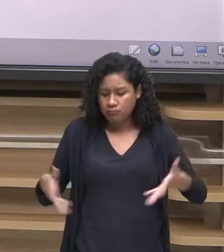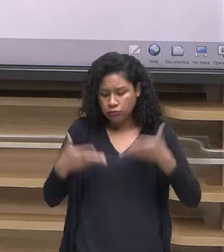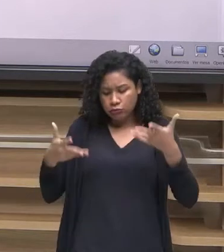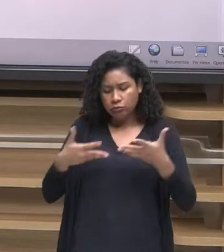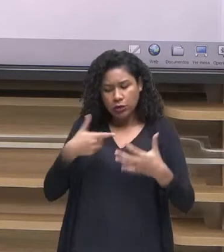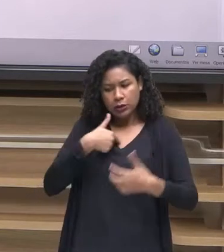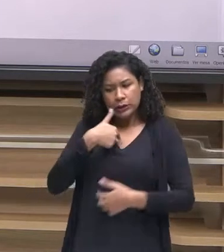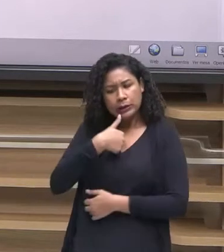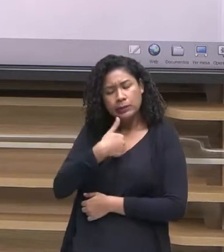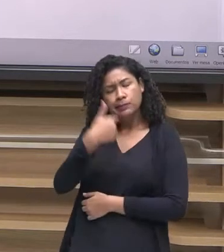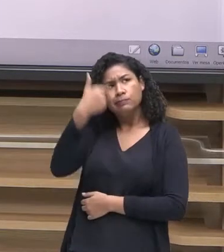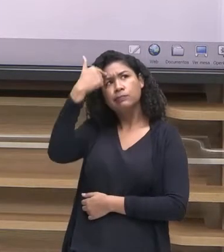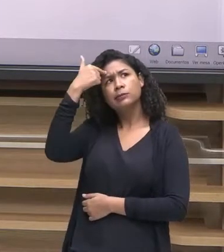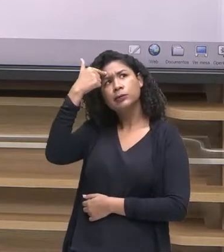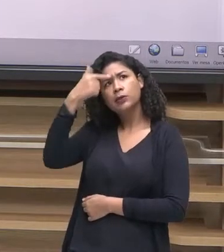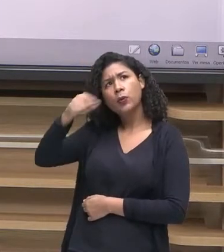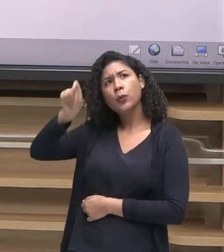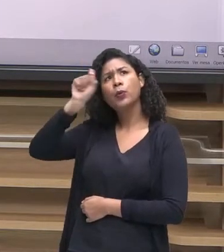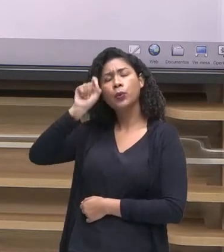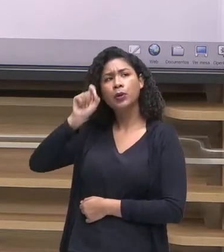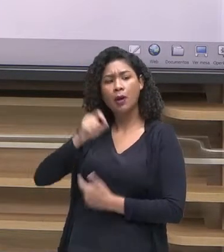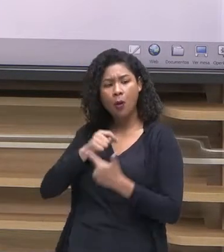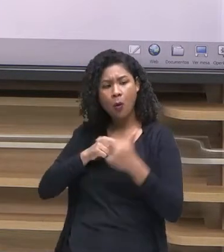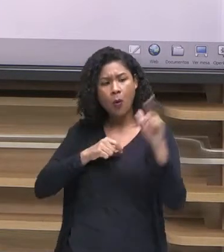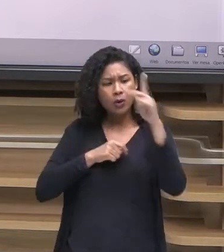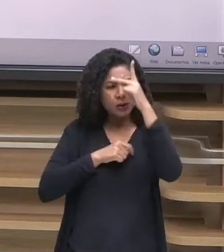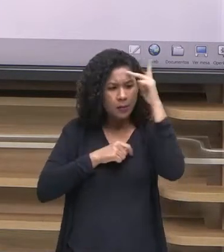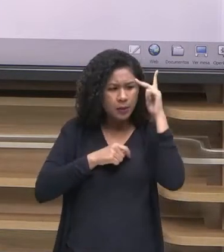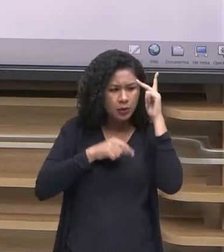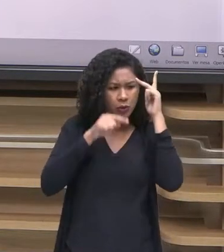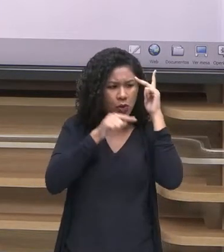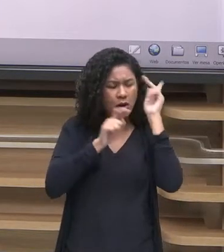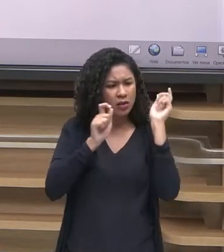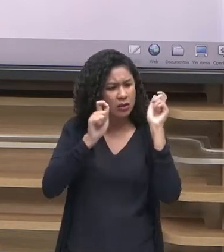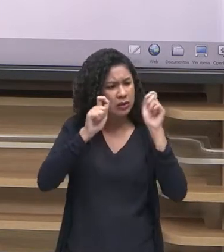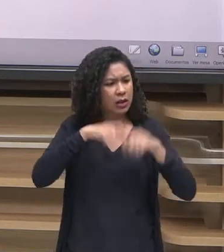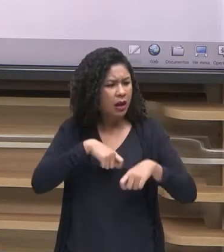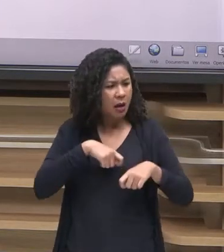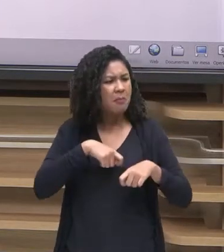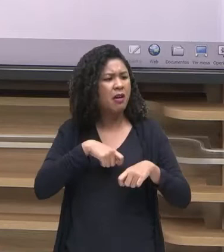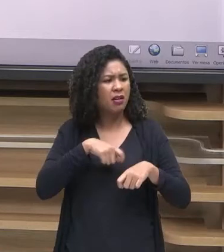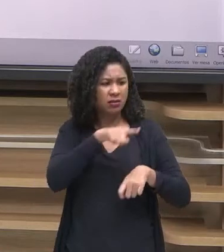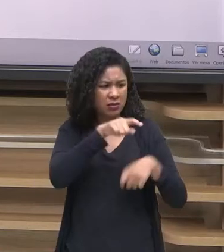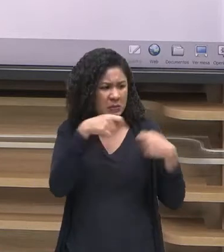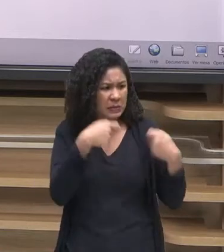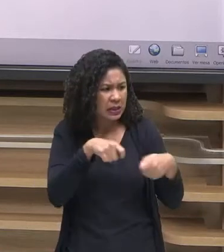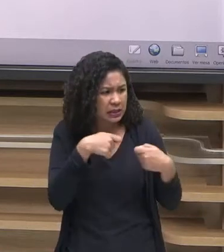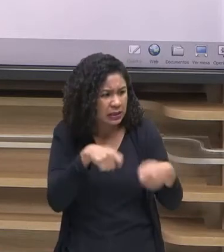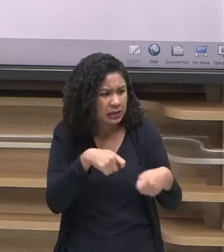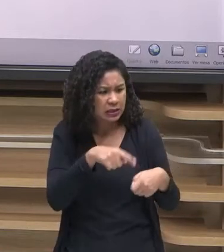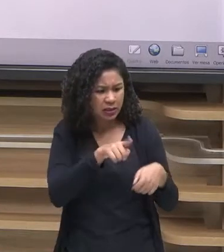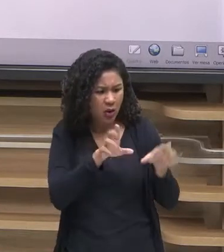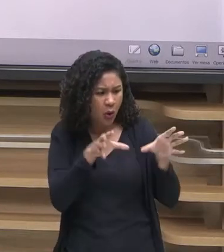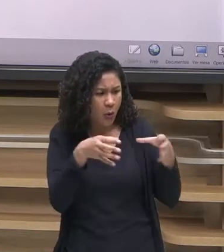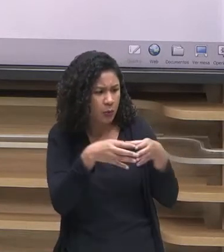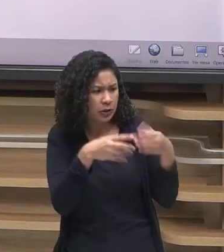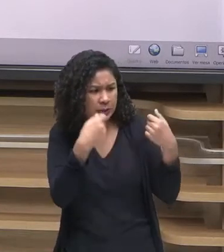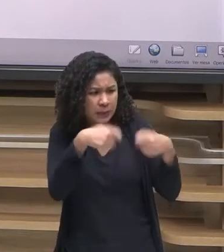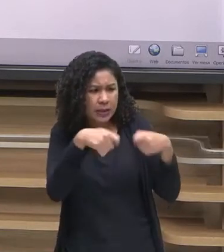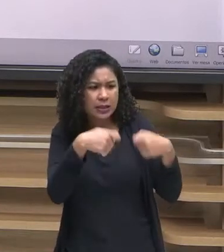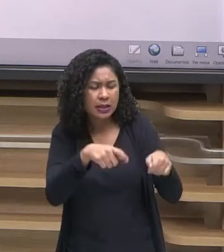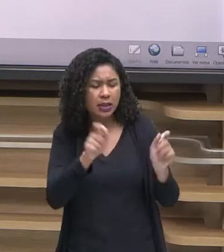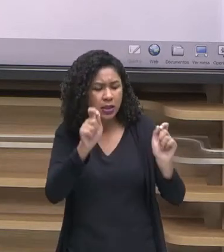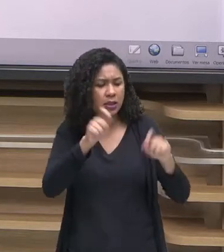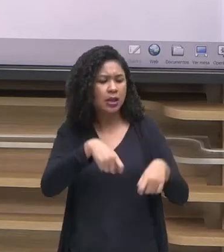das vezes o outro pode ser uma ponte valiosa, ou a necessidade daquela comunidade pode ser uma ponte